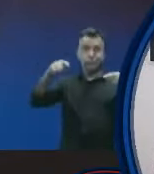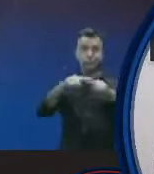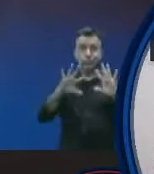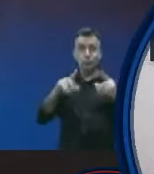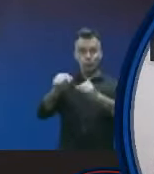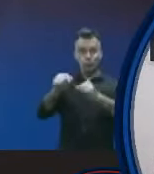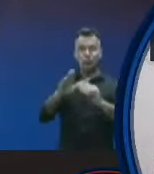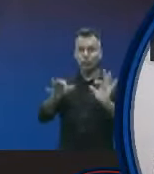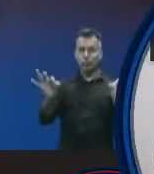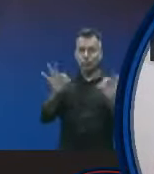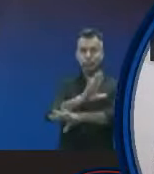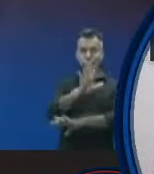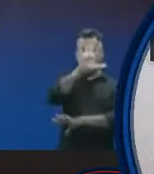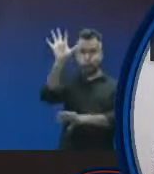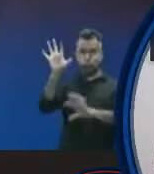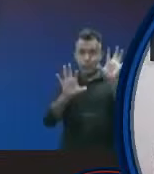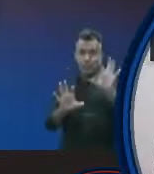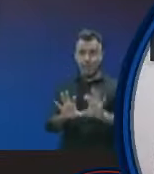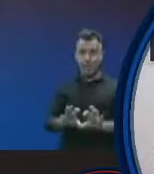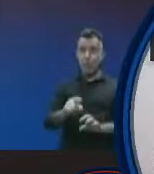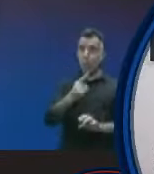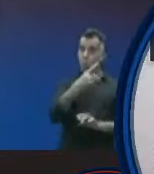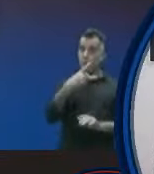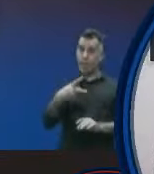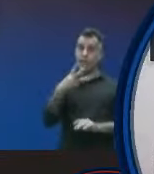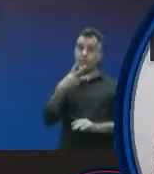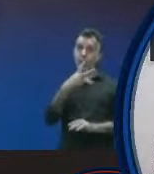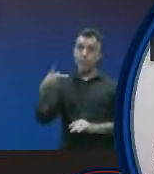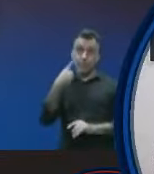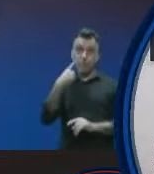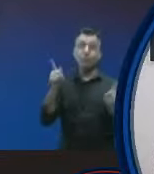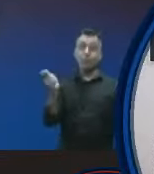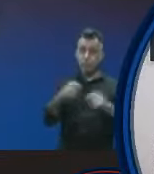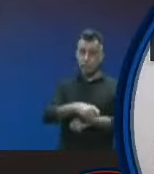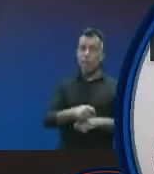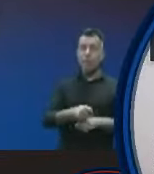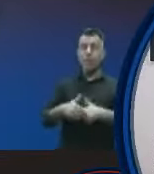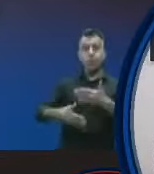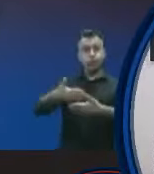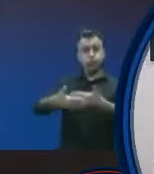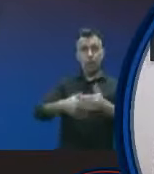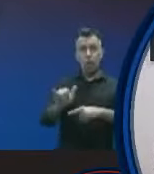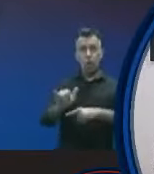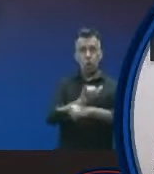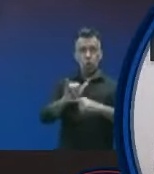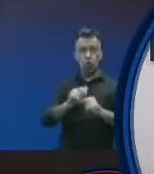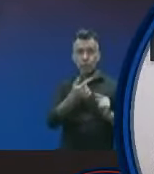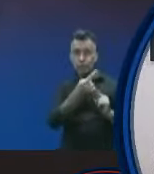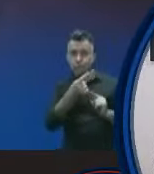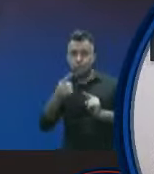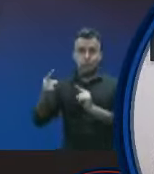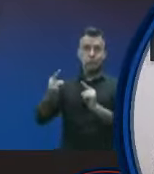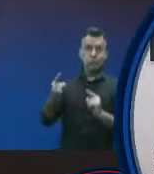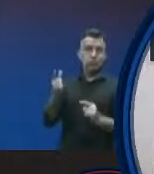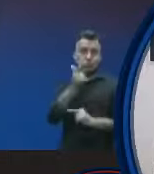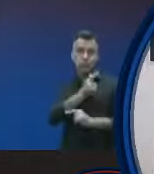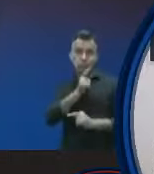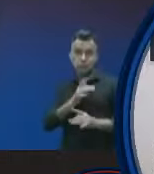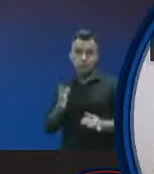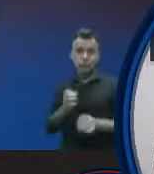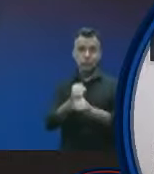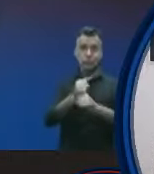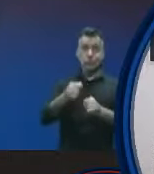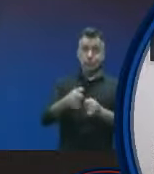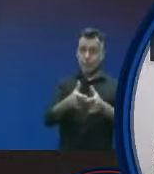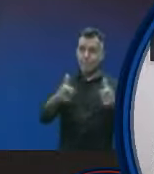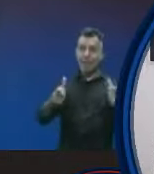Todas elas já configuradas para atender 1P e 3P, além de funcionarem como um hub logístico para a última milha. Está bonito na Varejo, hein? Nessa